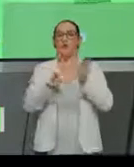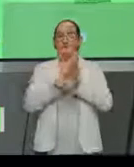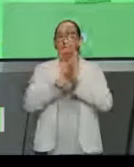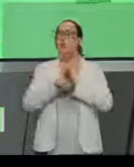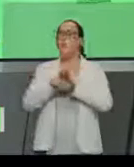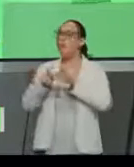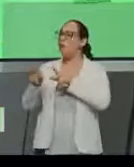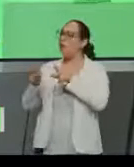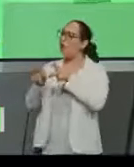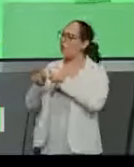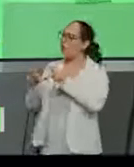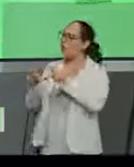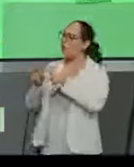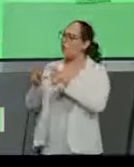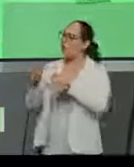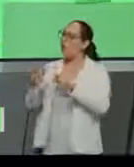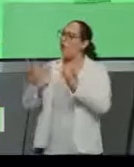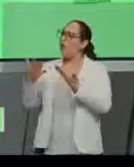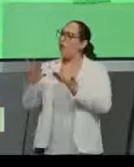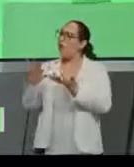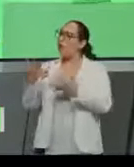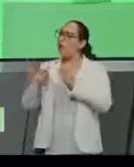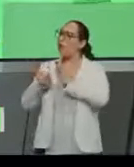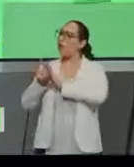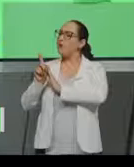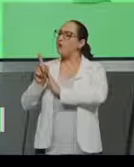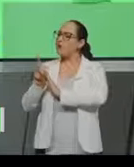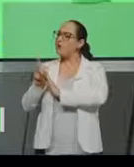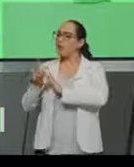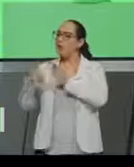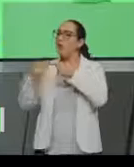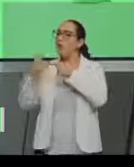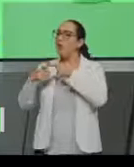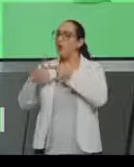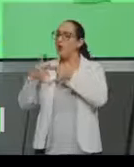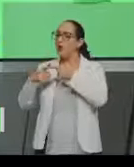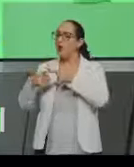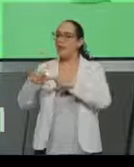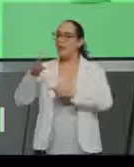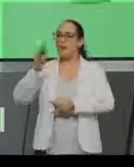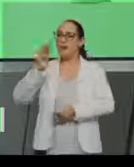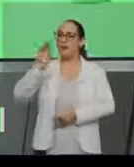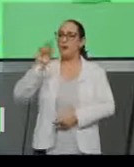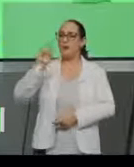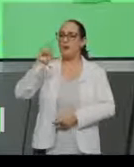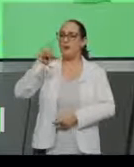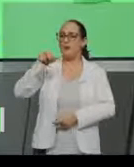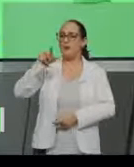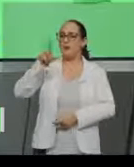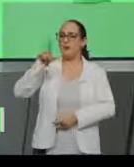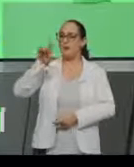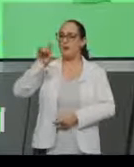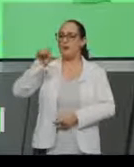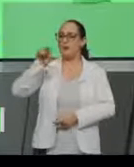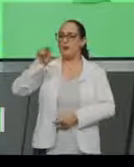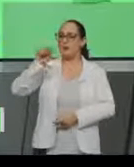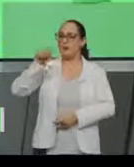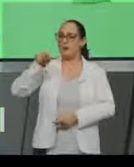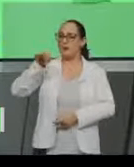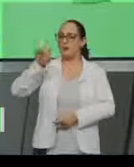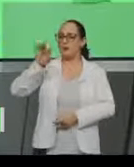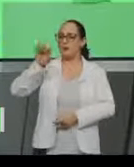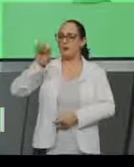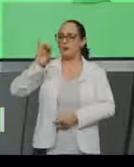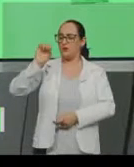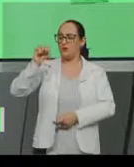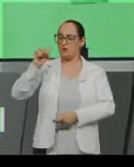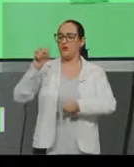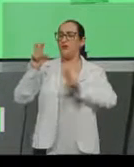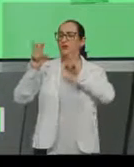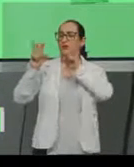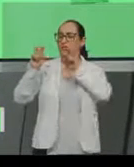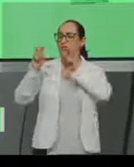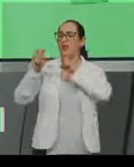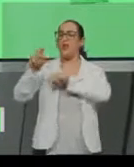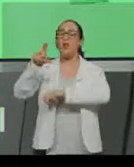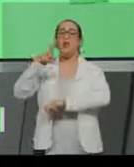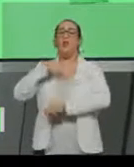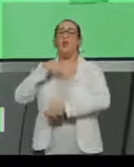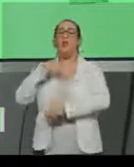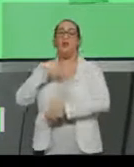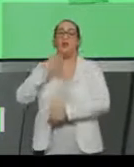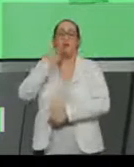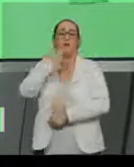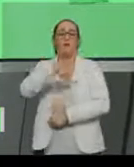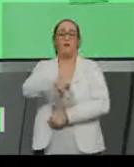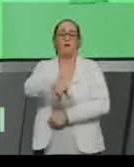Professor Clédson, a Gemily quer saber o seguinte: por que os bandeirantes paulistas tinham preferência em capturar